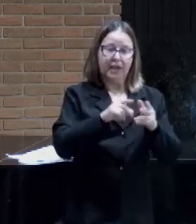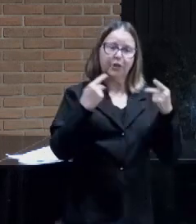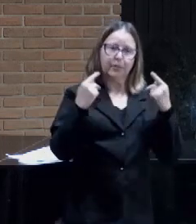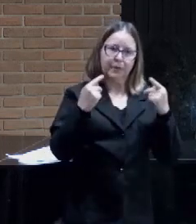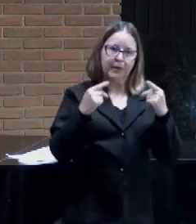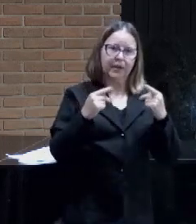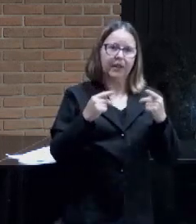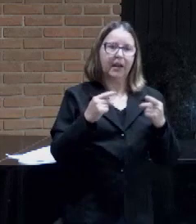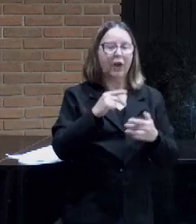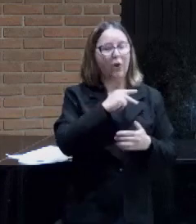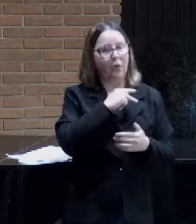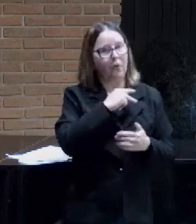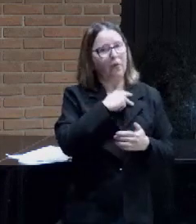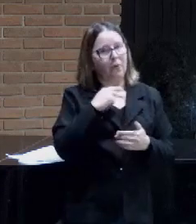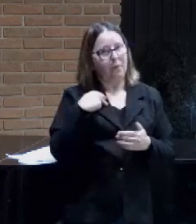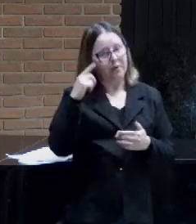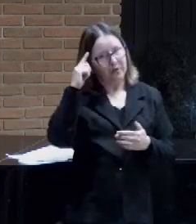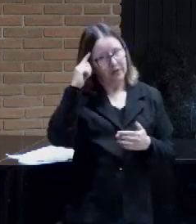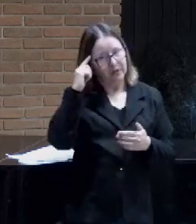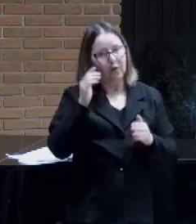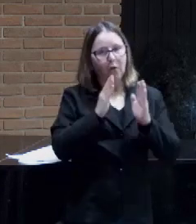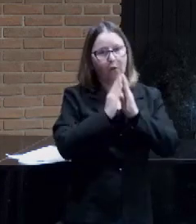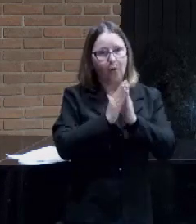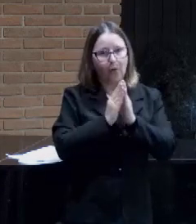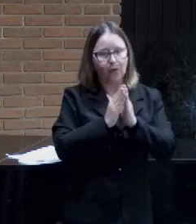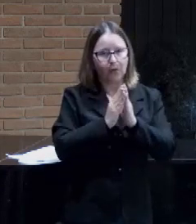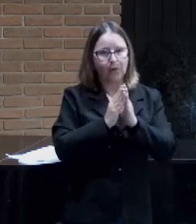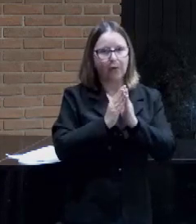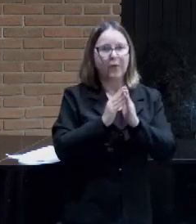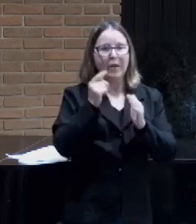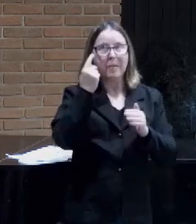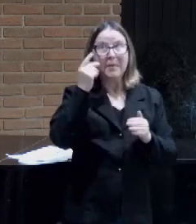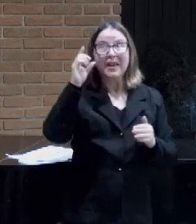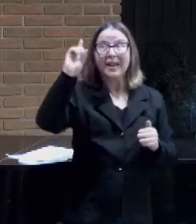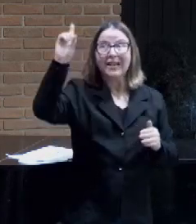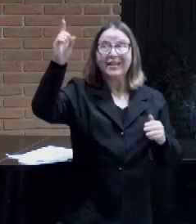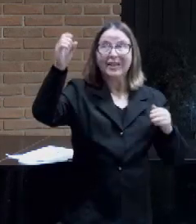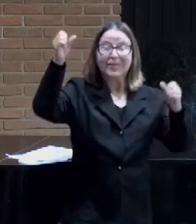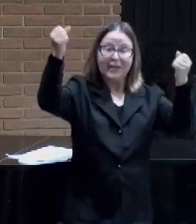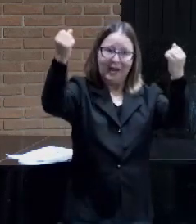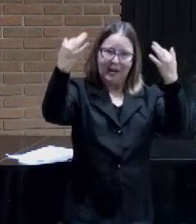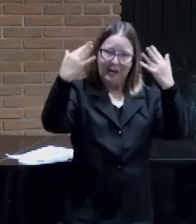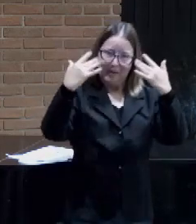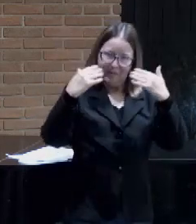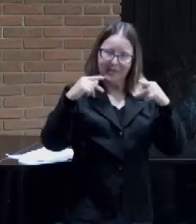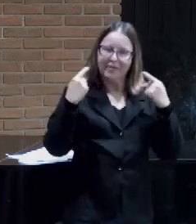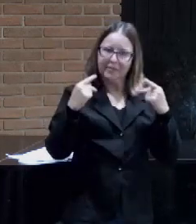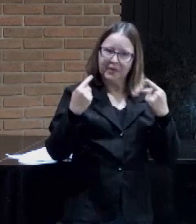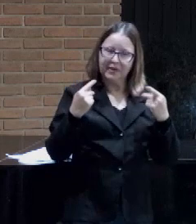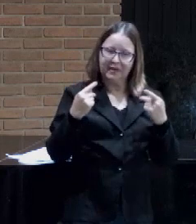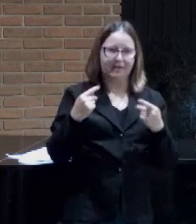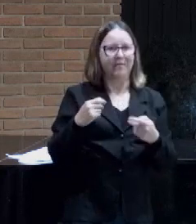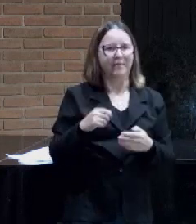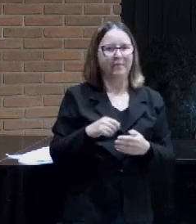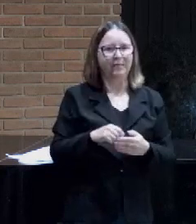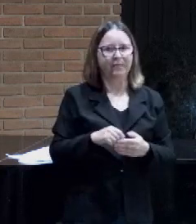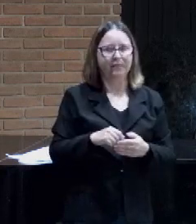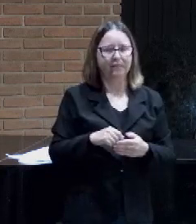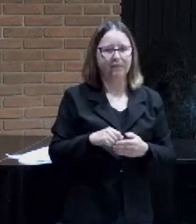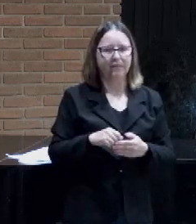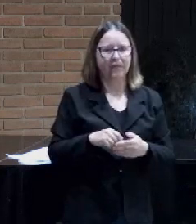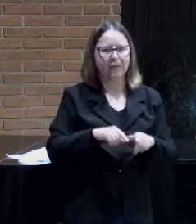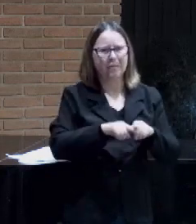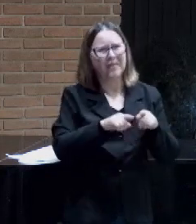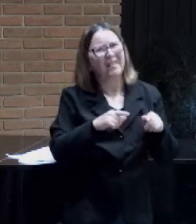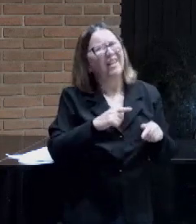pregação. Intencionalidade. Seja intencional na sua oração. Saiba o que você precisa pedir ao Senhor. Mas, meu irmão, eu tenho